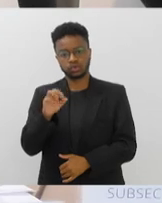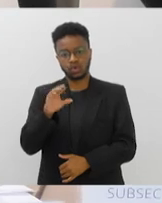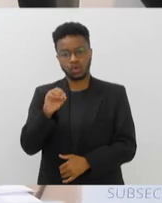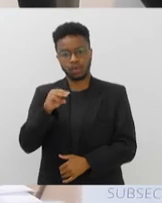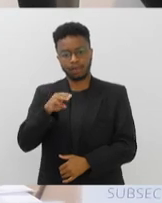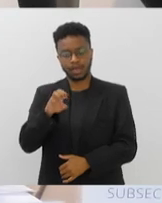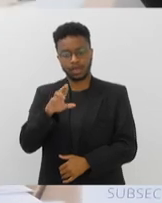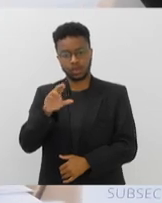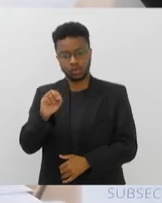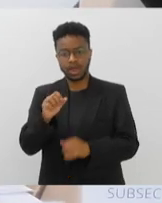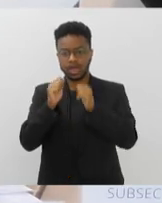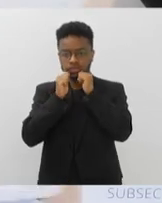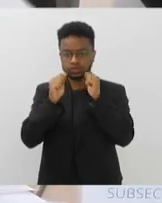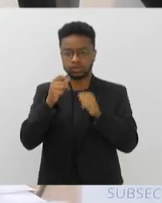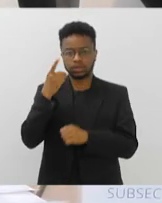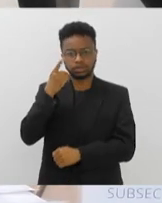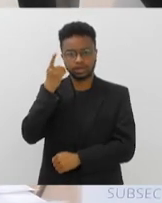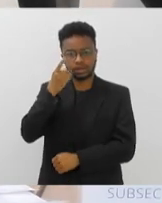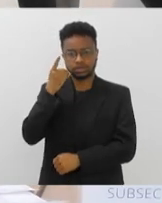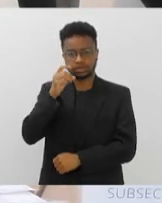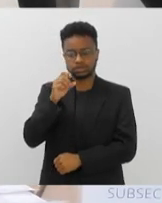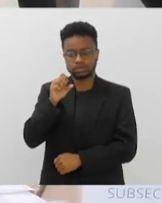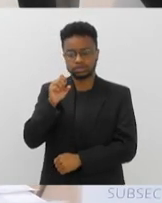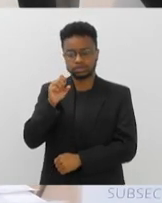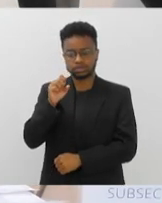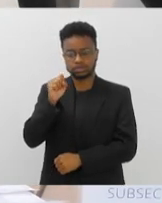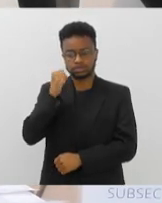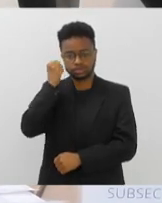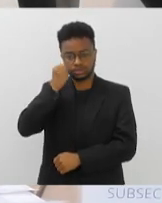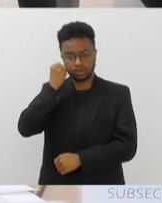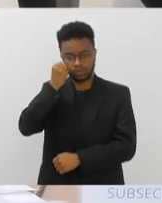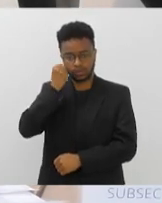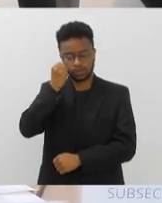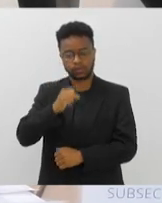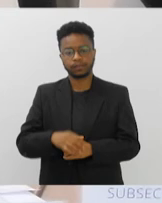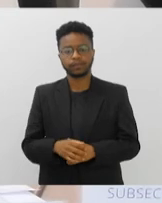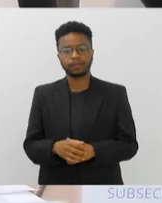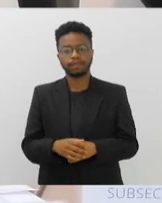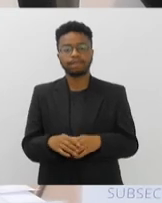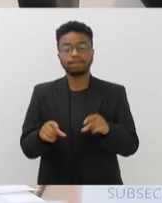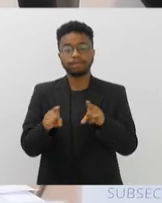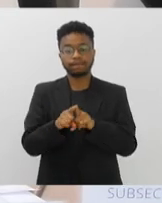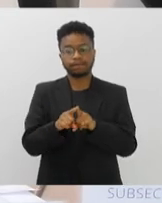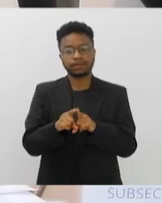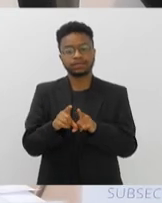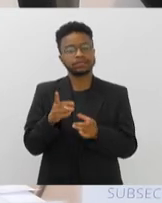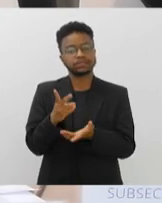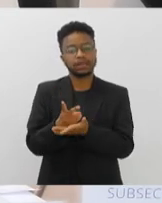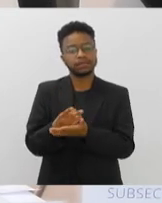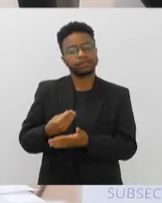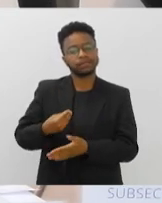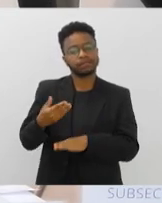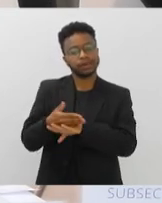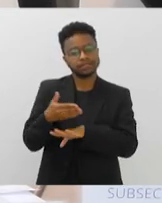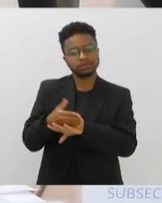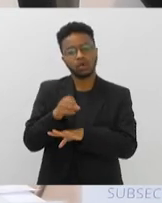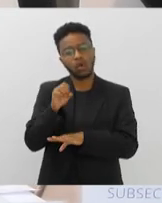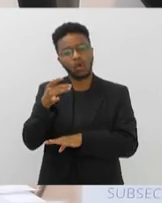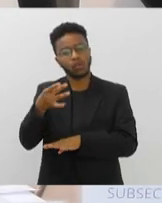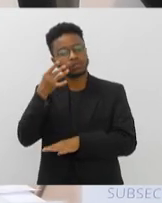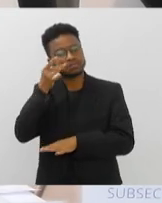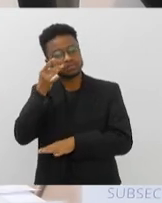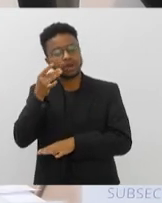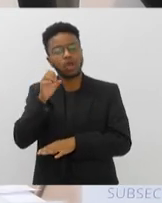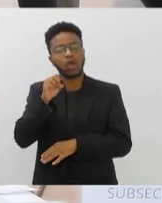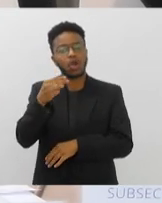deputado Samuel Malafaia que sempre se faz presente também ou pessoalmente ou através da sua Assessoria as